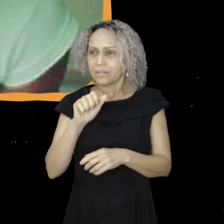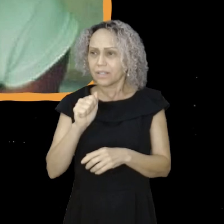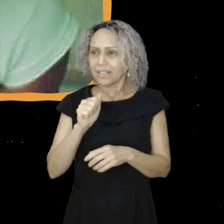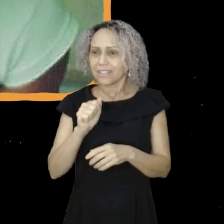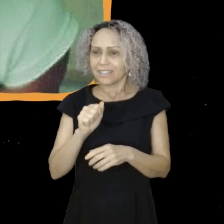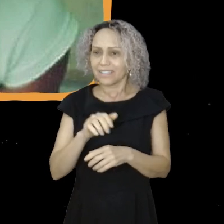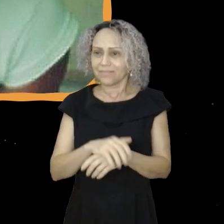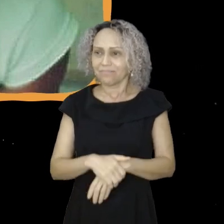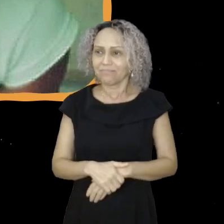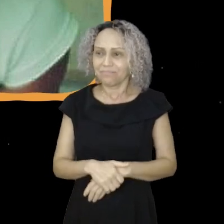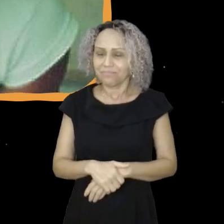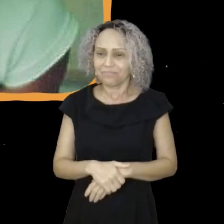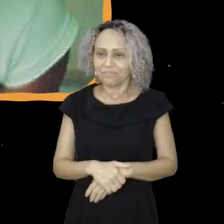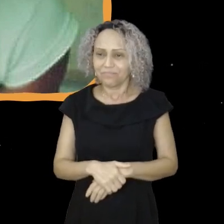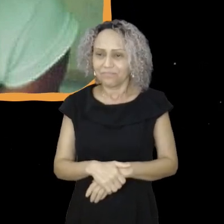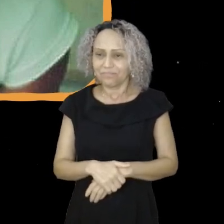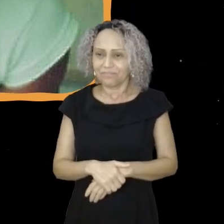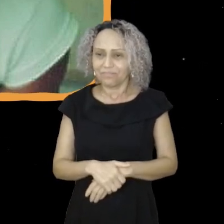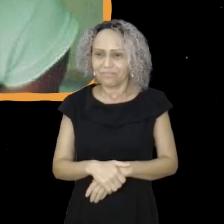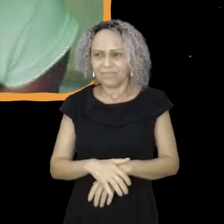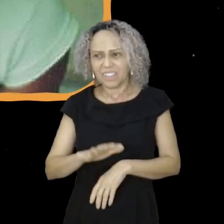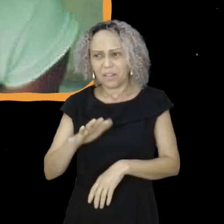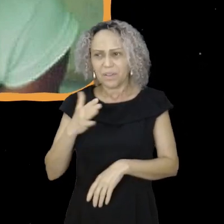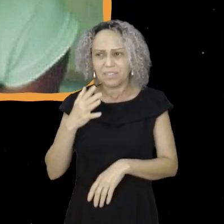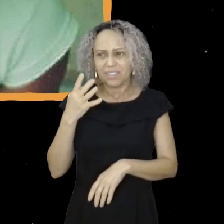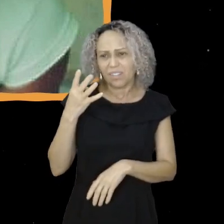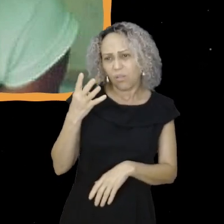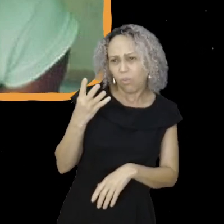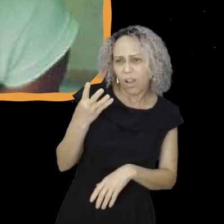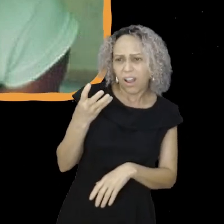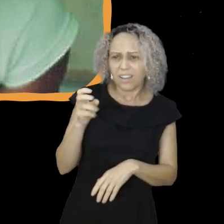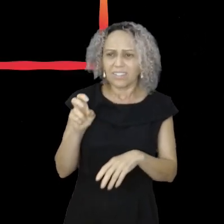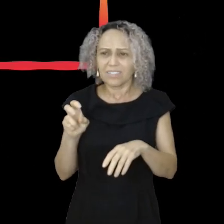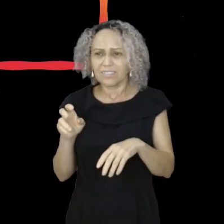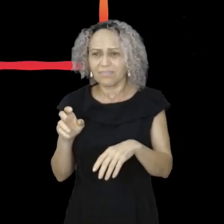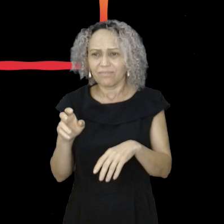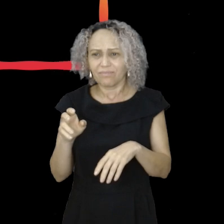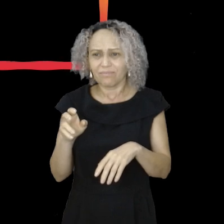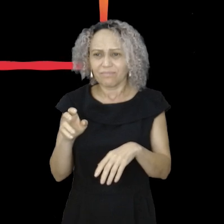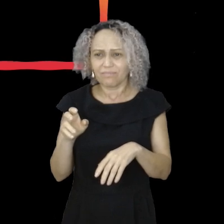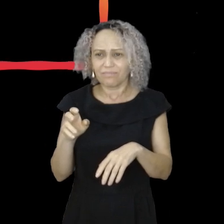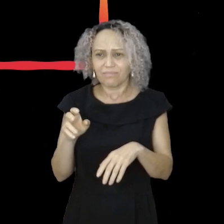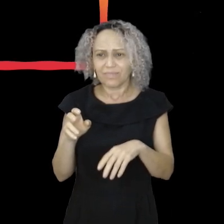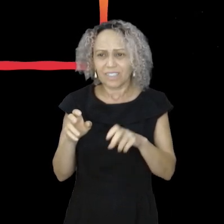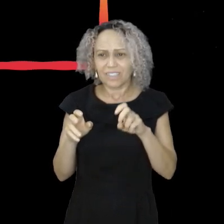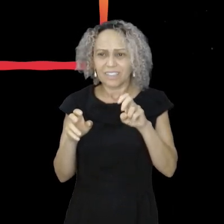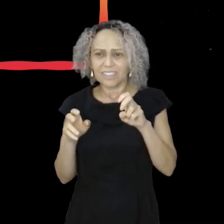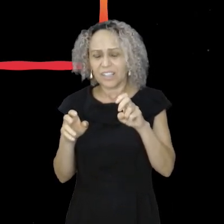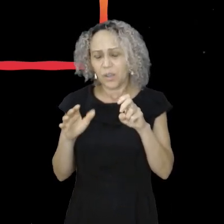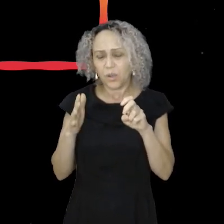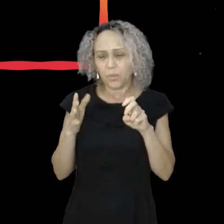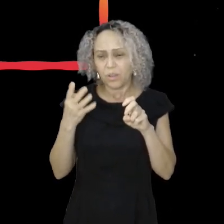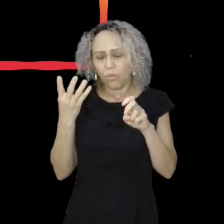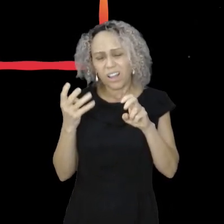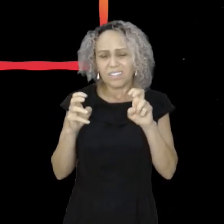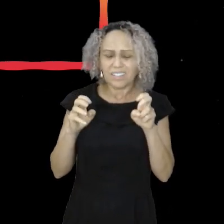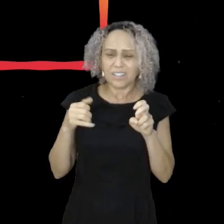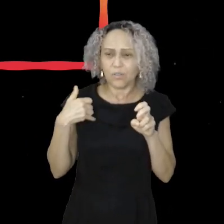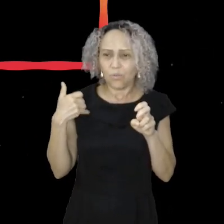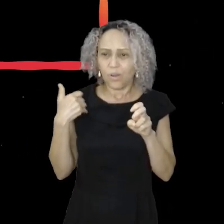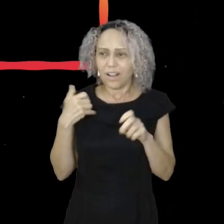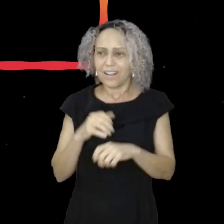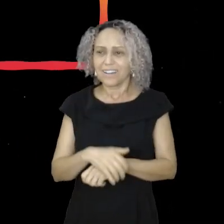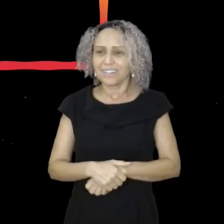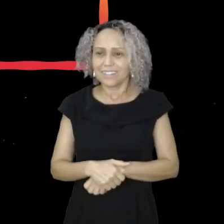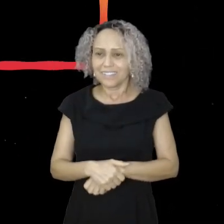assim. Ele tinha uns 4, 5 anos, eu tava. E eu adorava, sempre adorei. Eu dizia, pai,